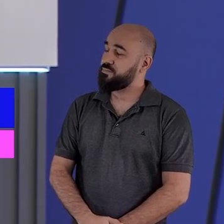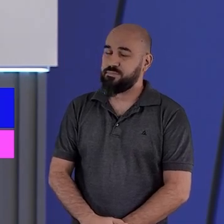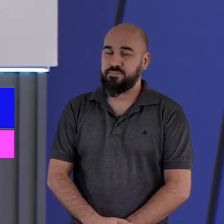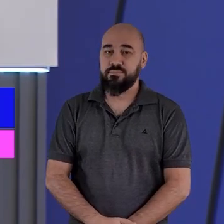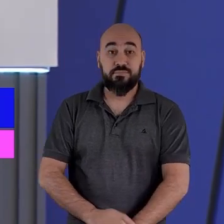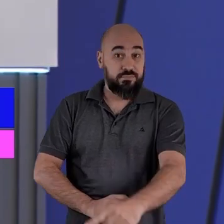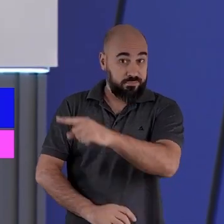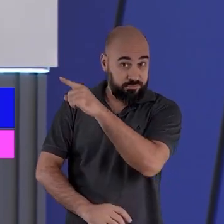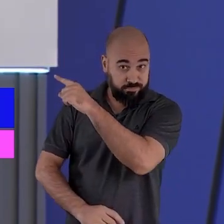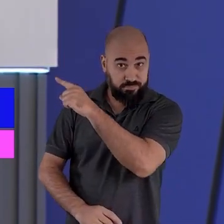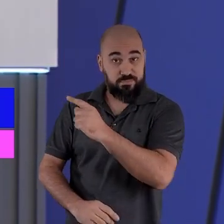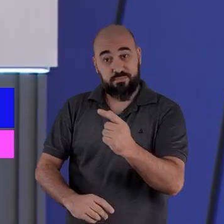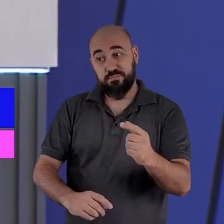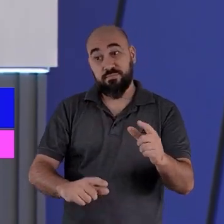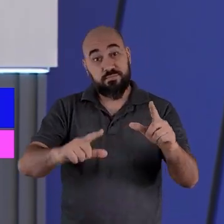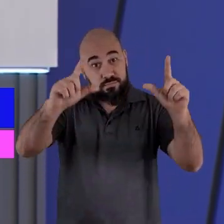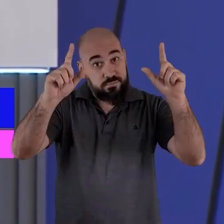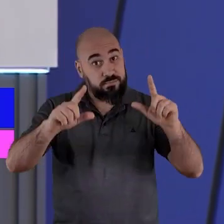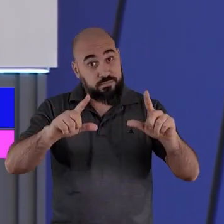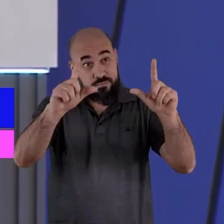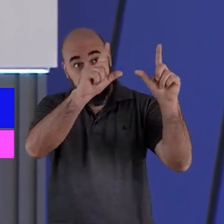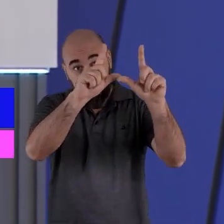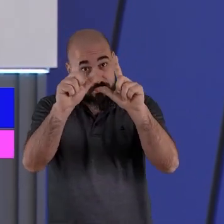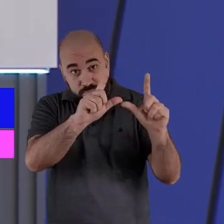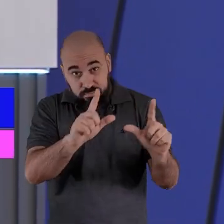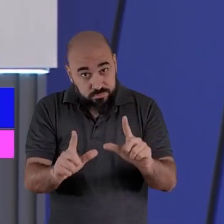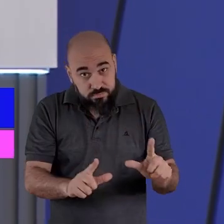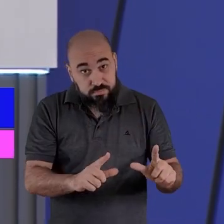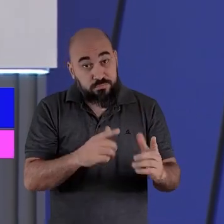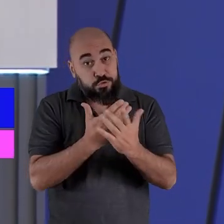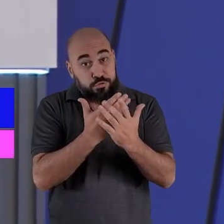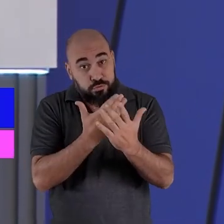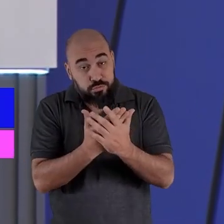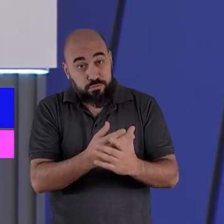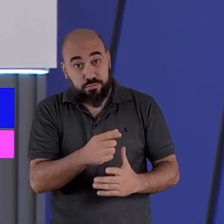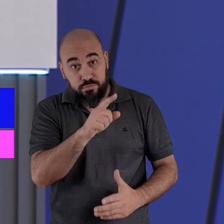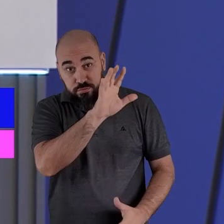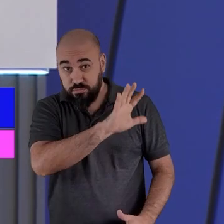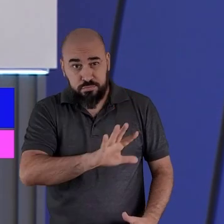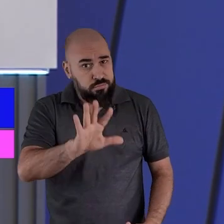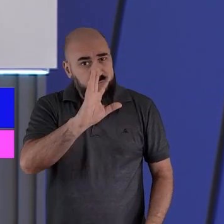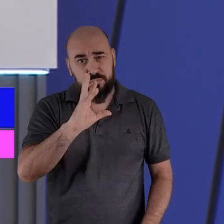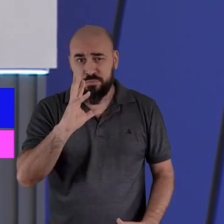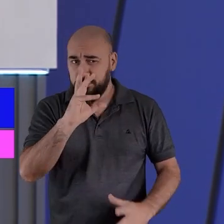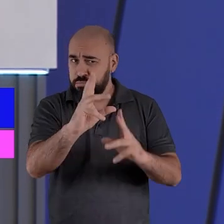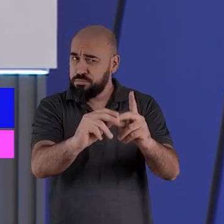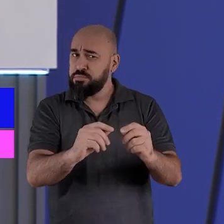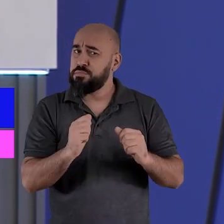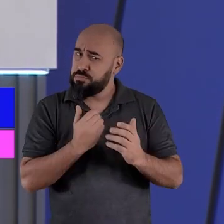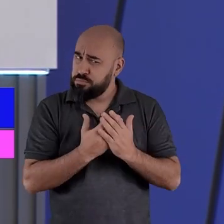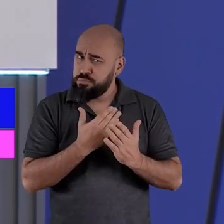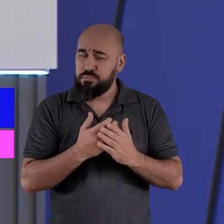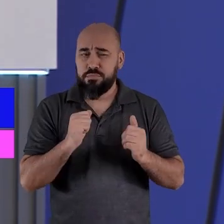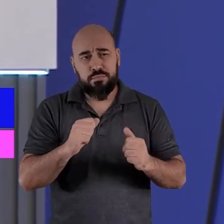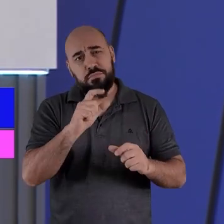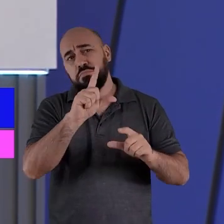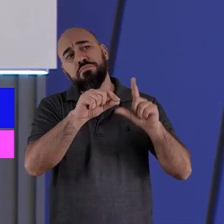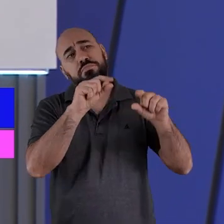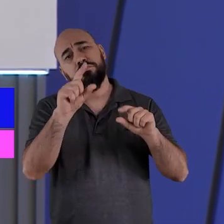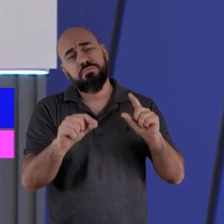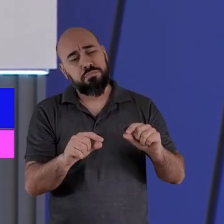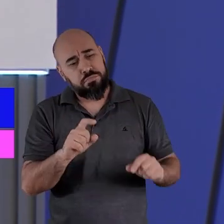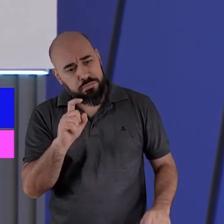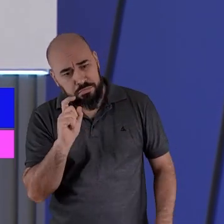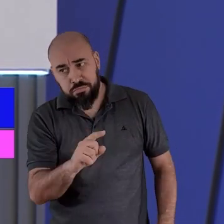então vai encontrar o estudo bíblico, que está aqui embaixo, a cura do pecado.